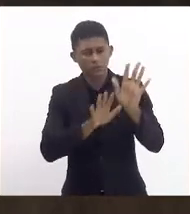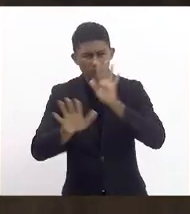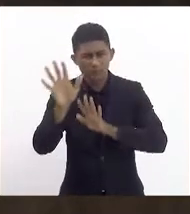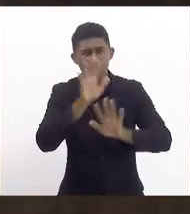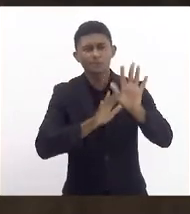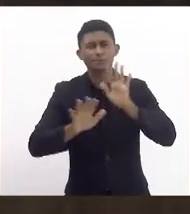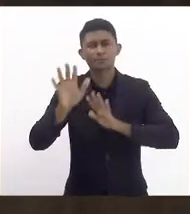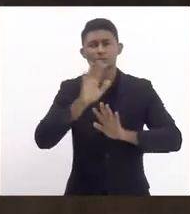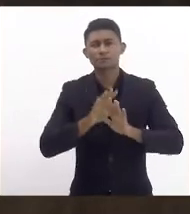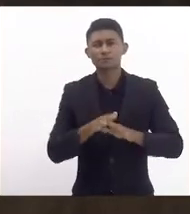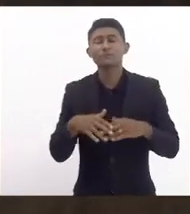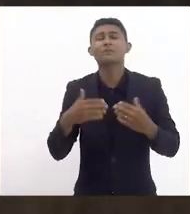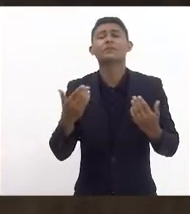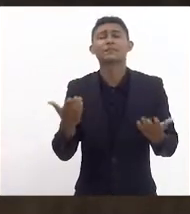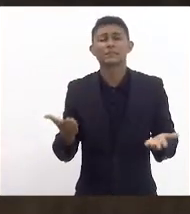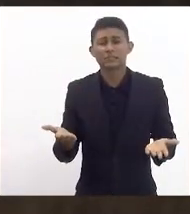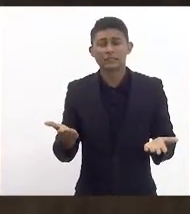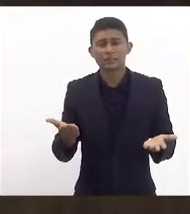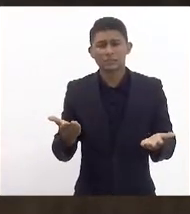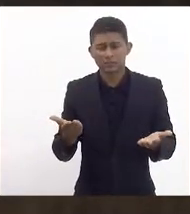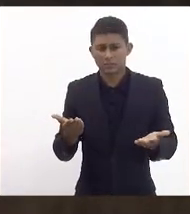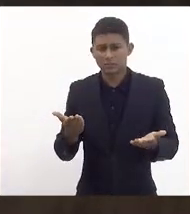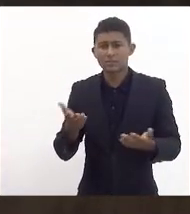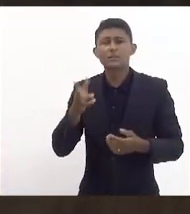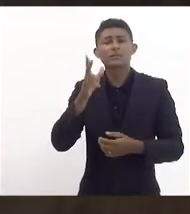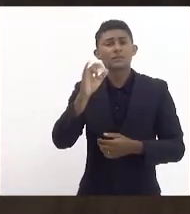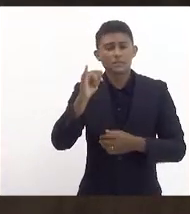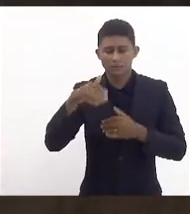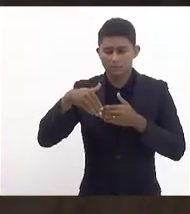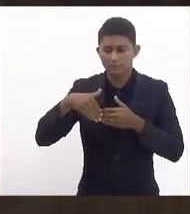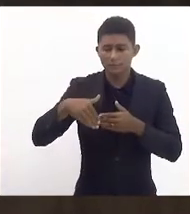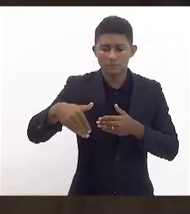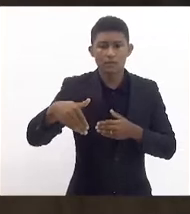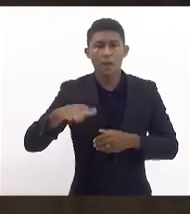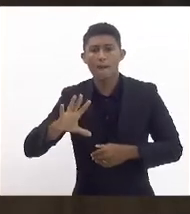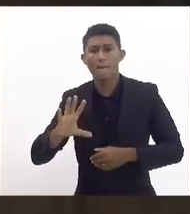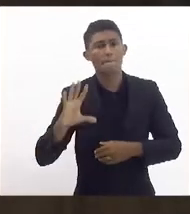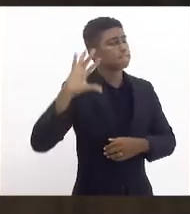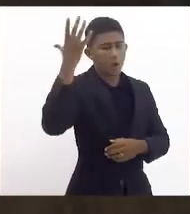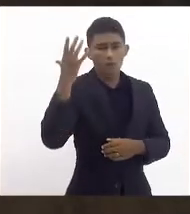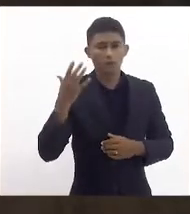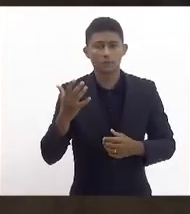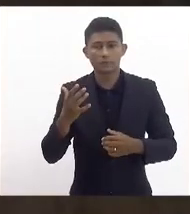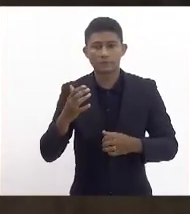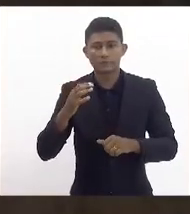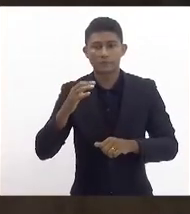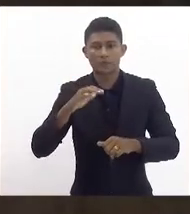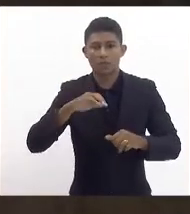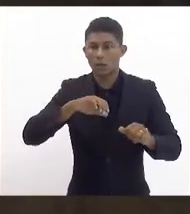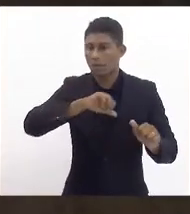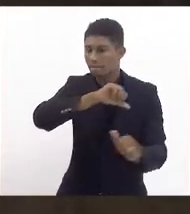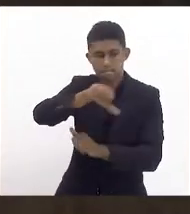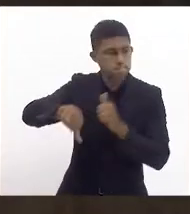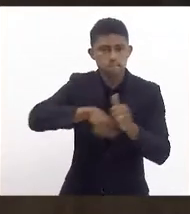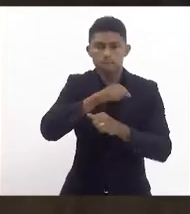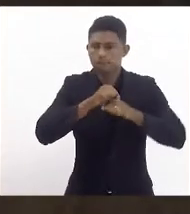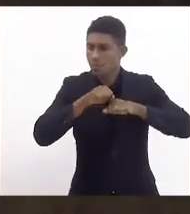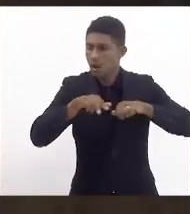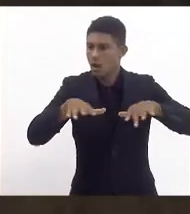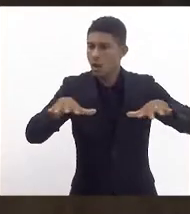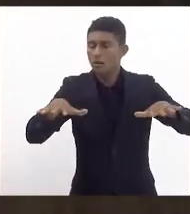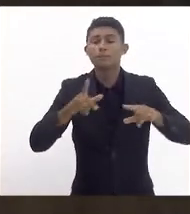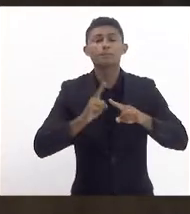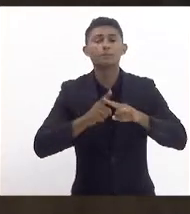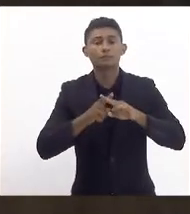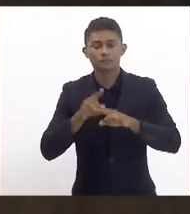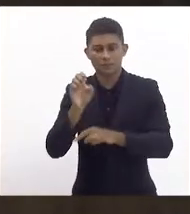presidente, quando poderá ser um novo momento, porque esse é um vírus, sem dúvida nenhuma,